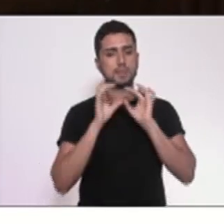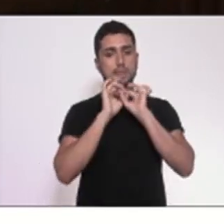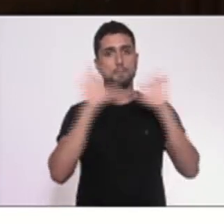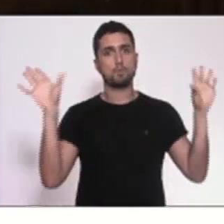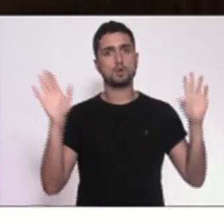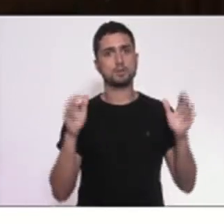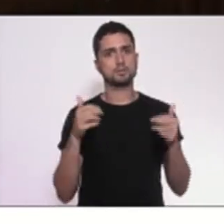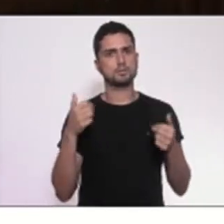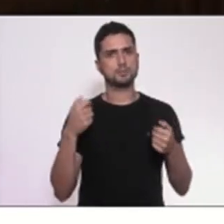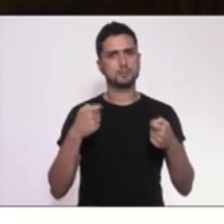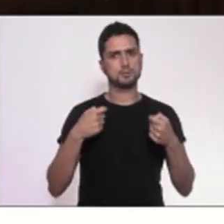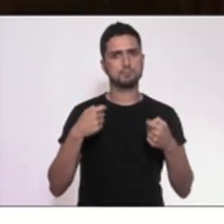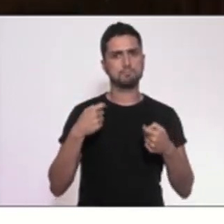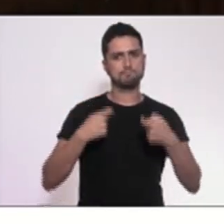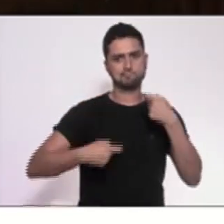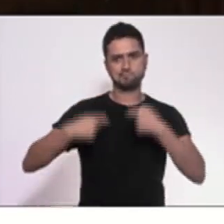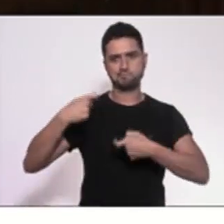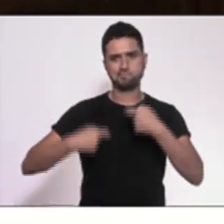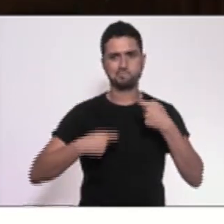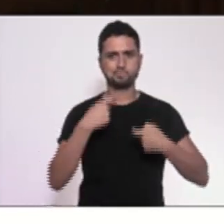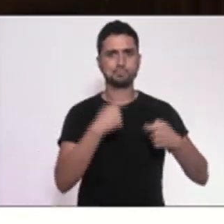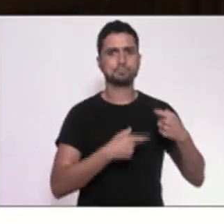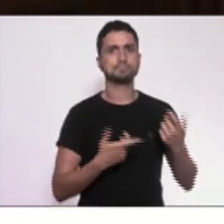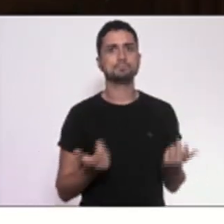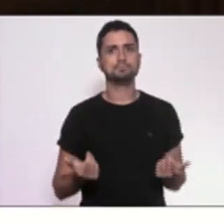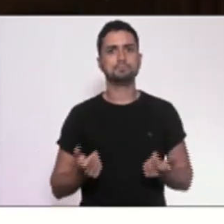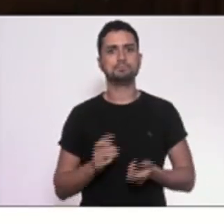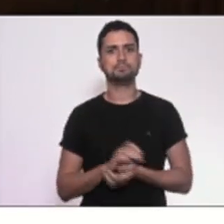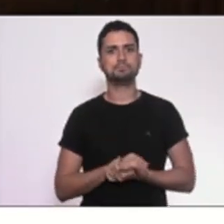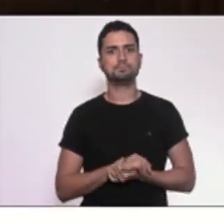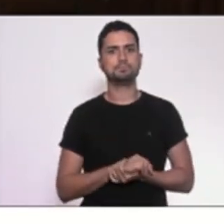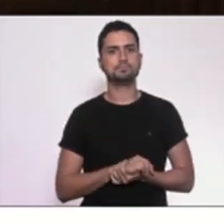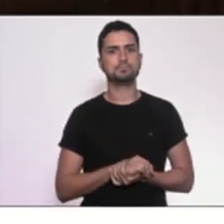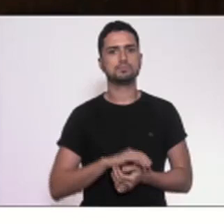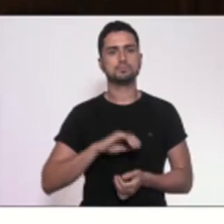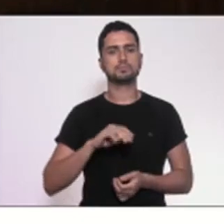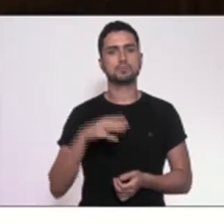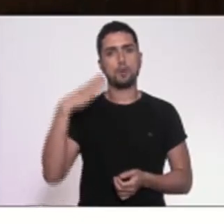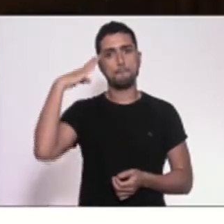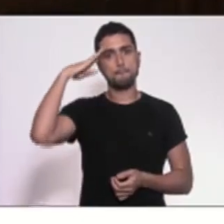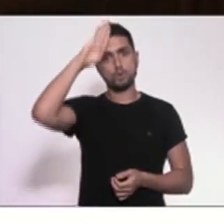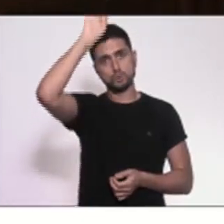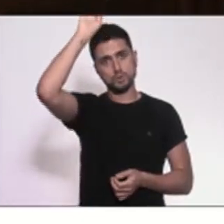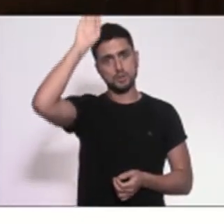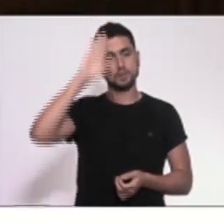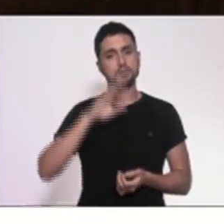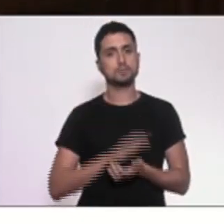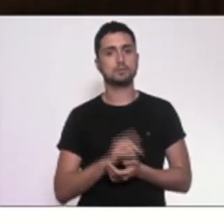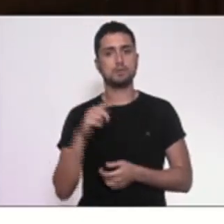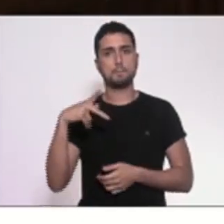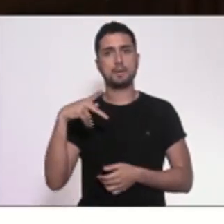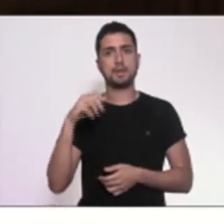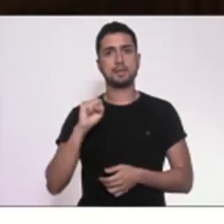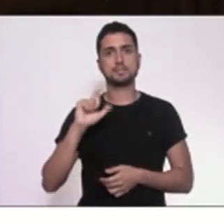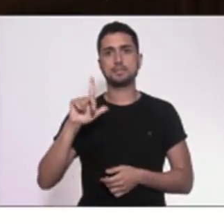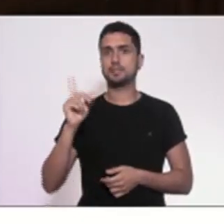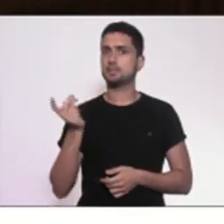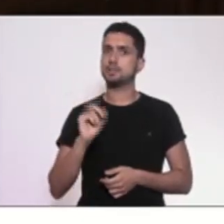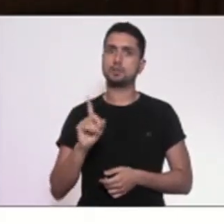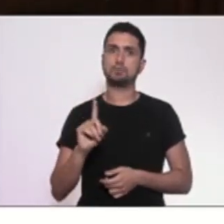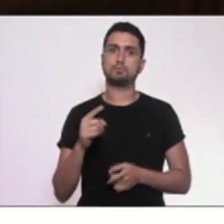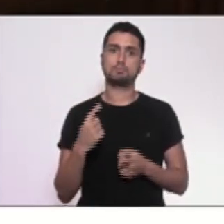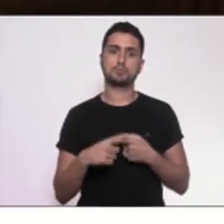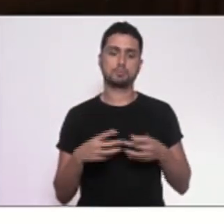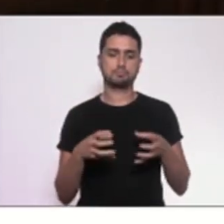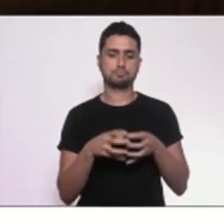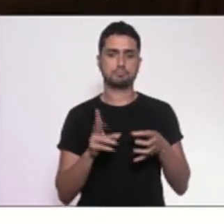mesmo considerando as limitações da nossa democracia. Agora, Jair Bolsonaro e o PSL não. O que eles